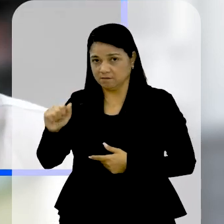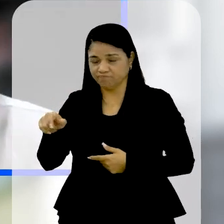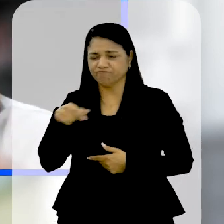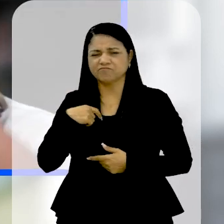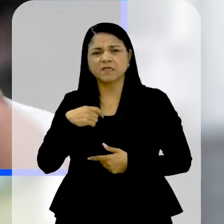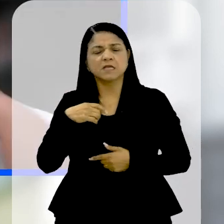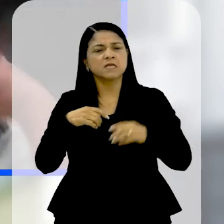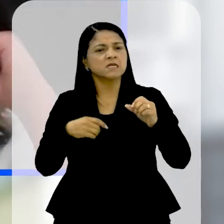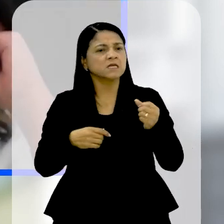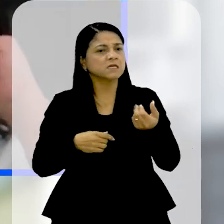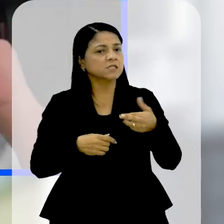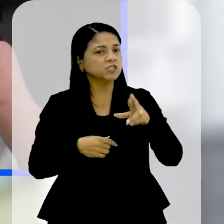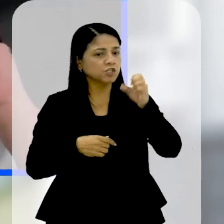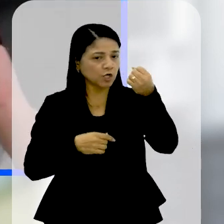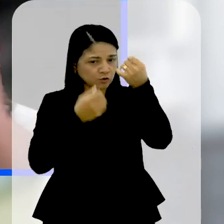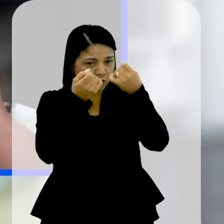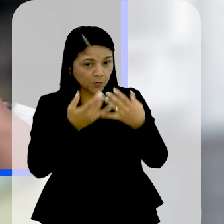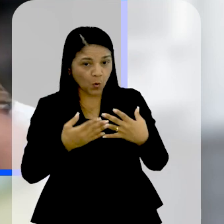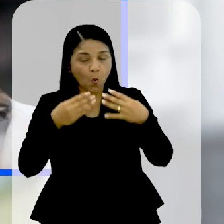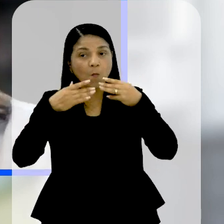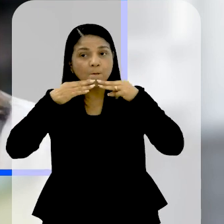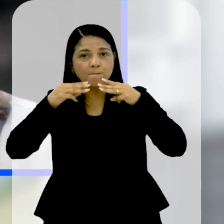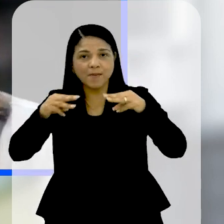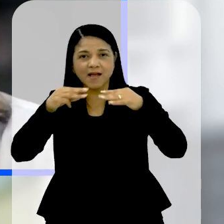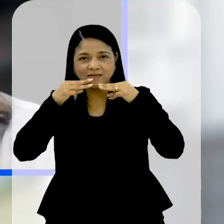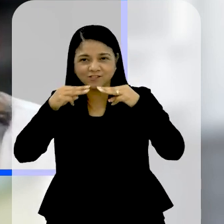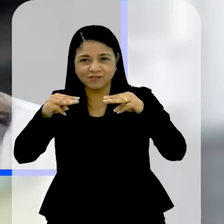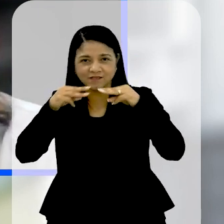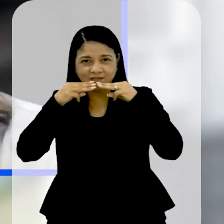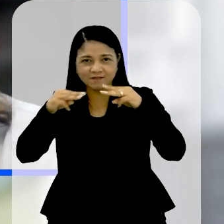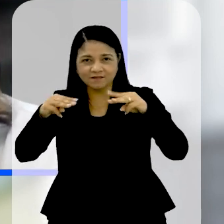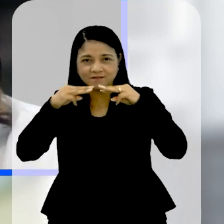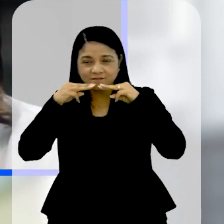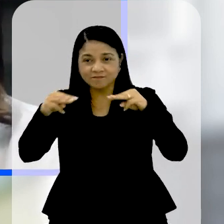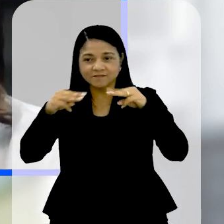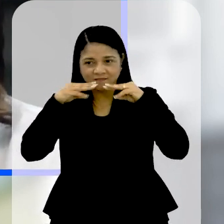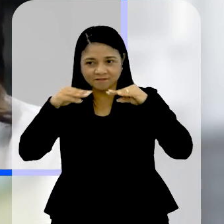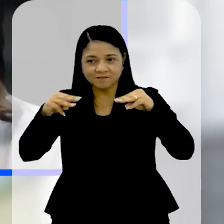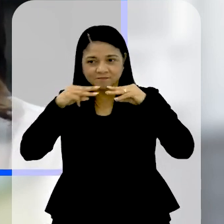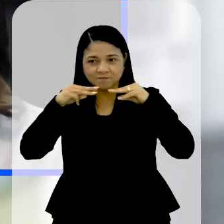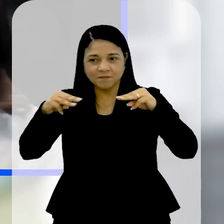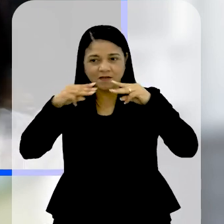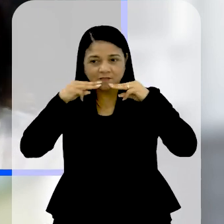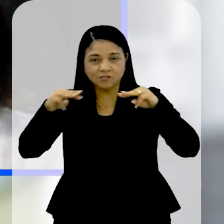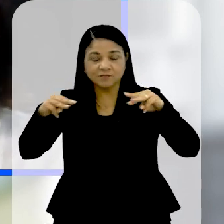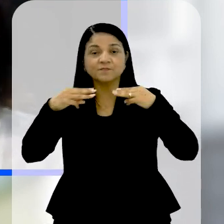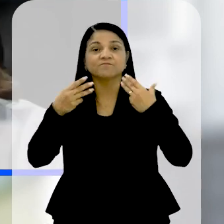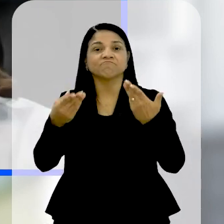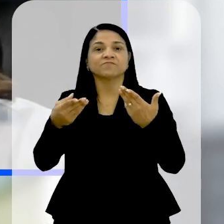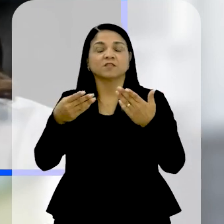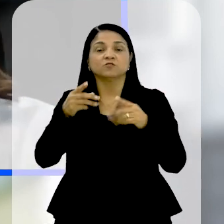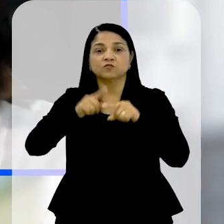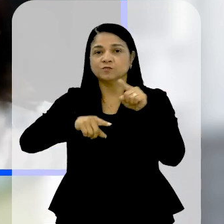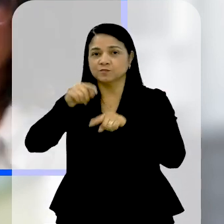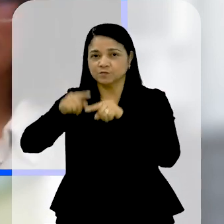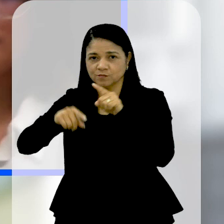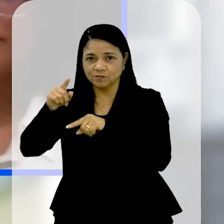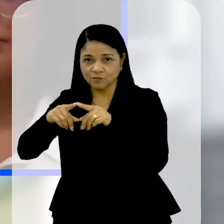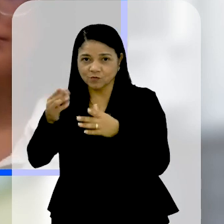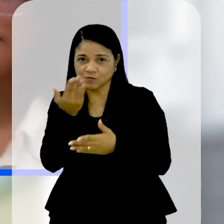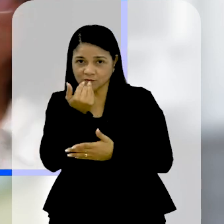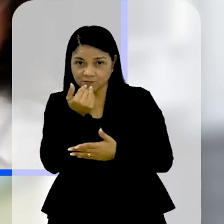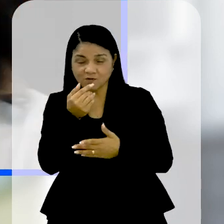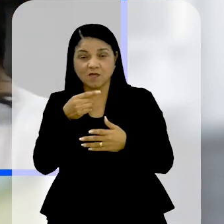falou um ponto interessante, que é a questão do marketing, né? Em cima desses produtos alimentícios, às vezes até